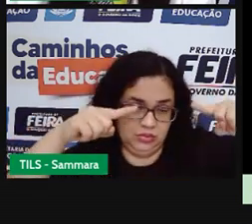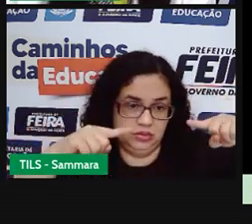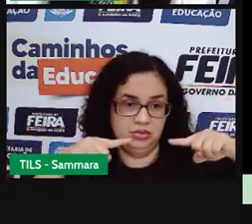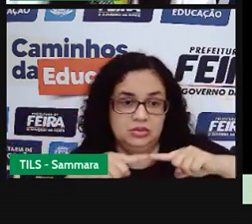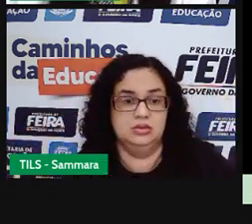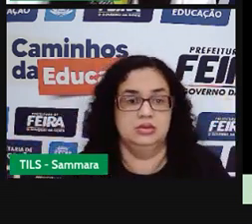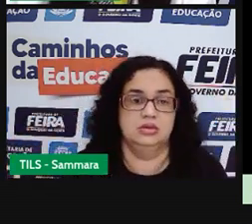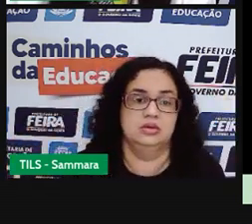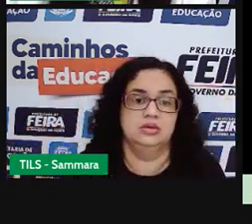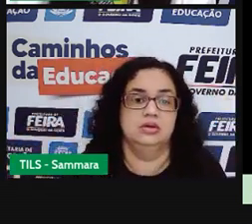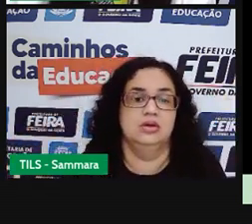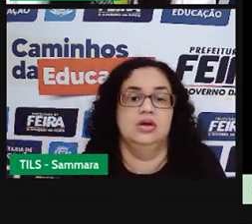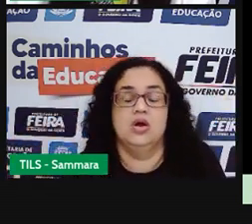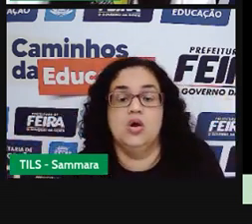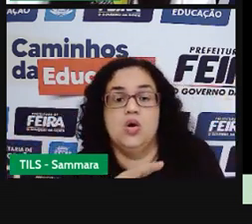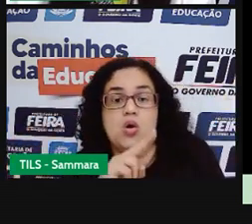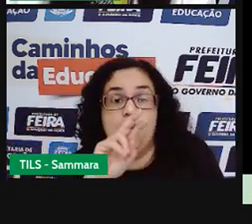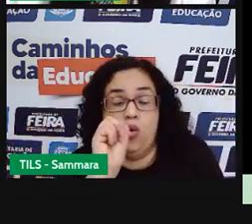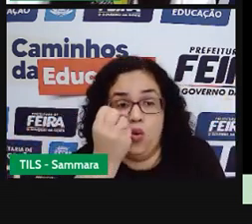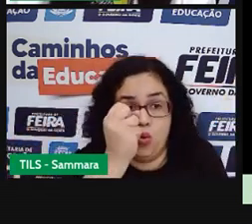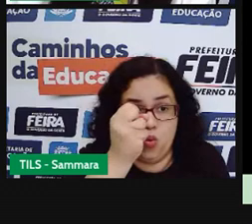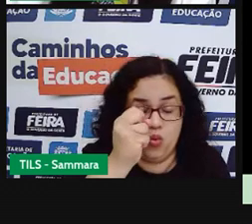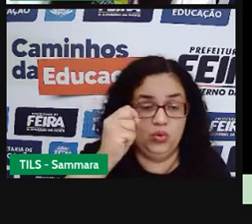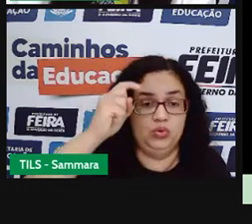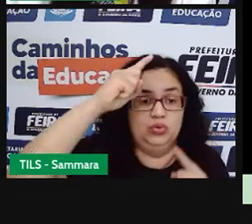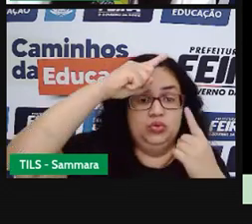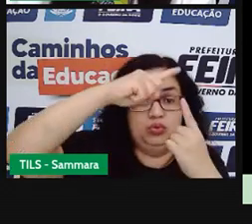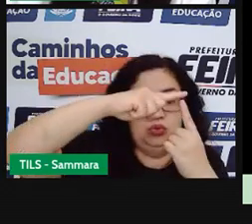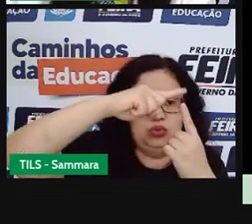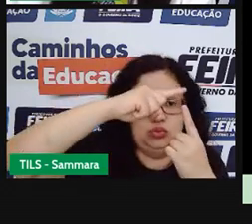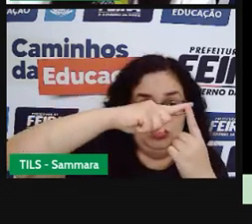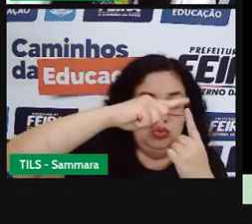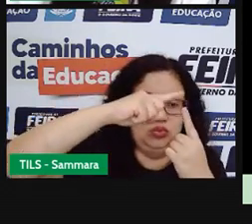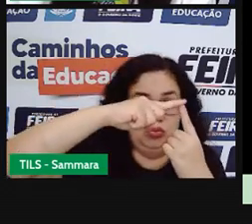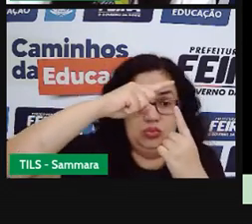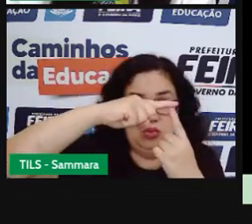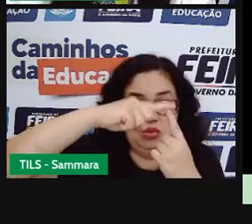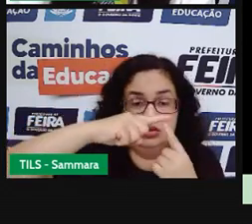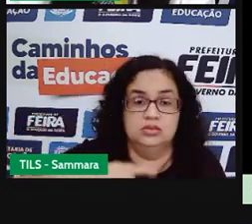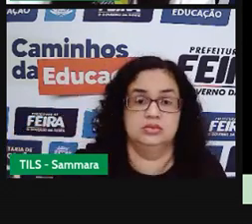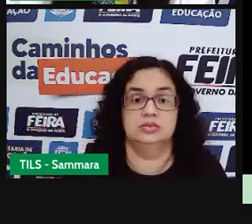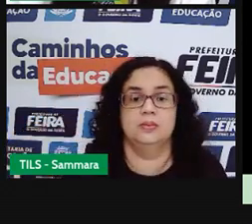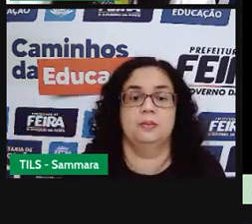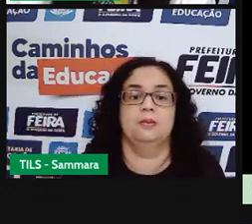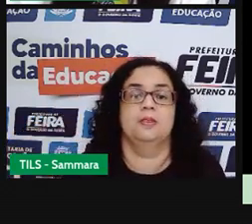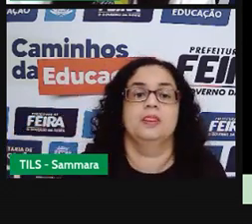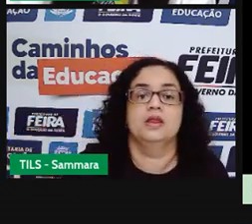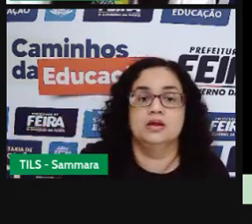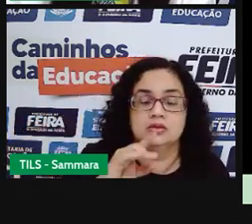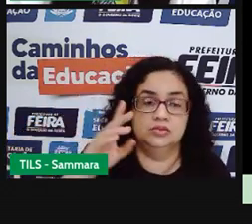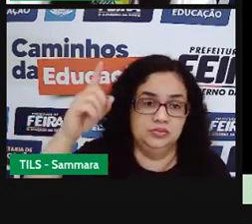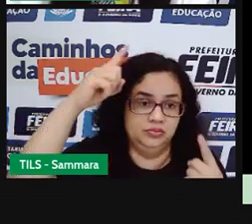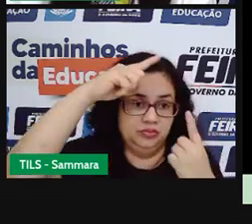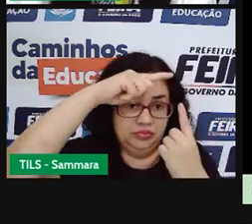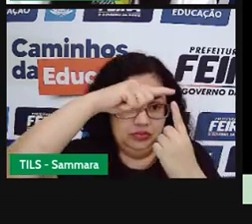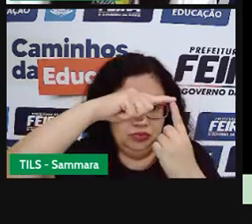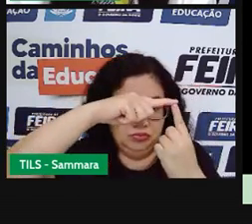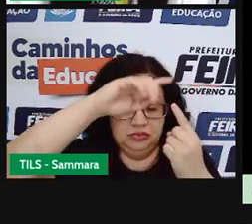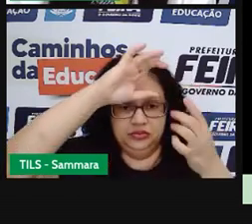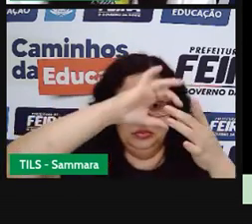lembrando aí que as arestas são os encontros de cada passe são que a gente pode chamar de Nina